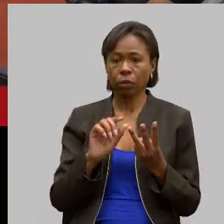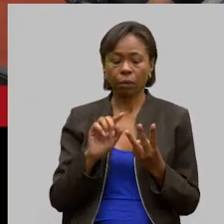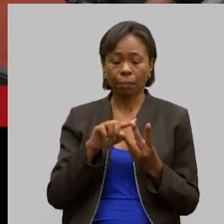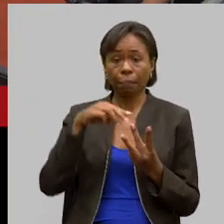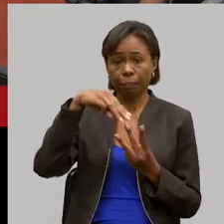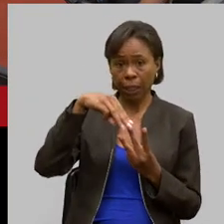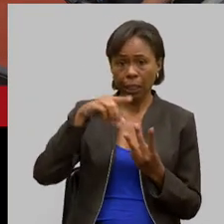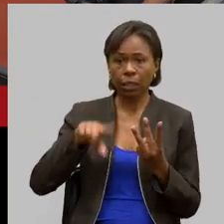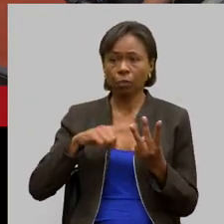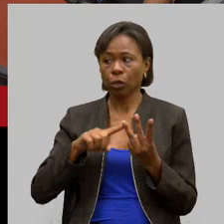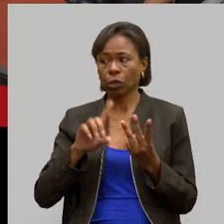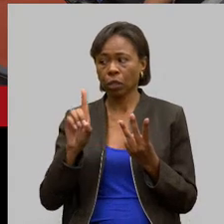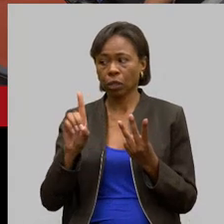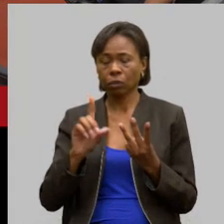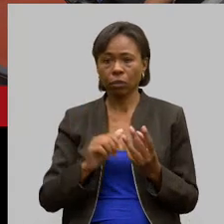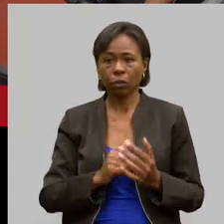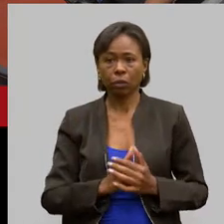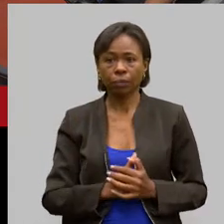o